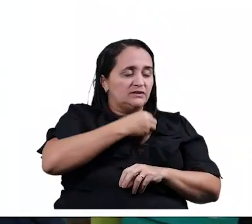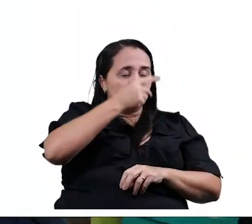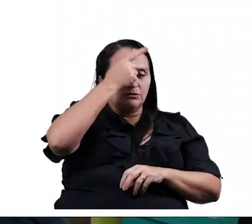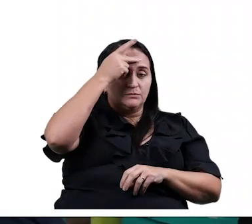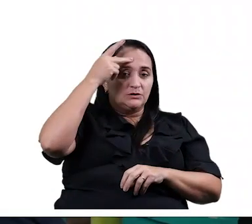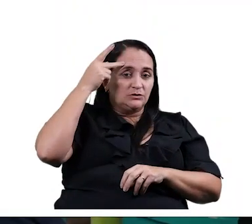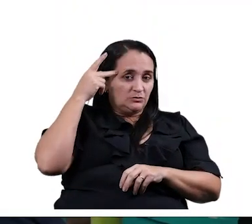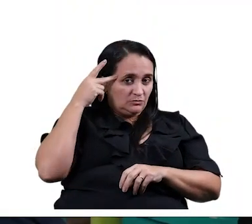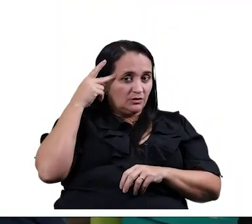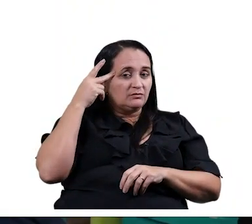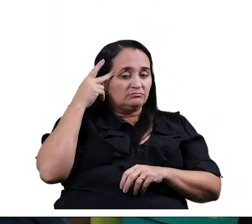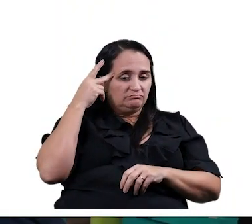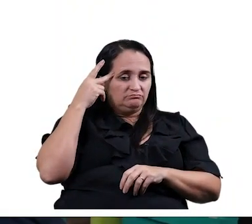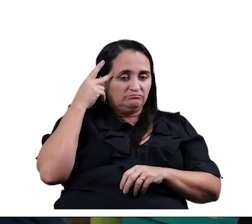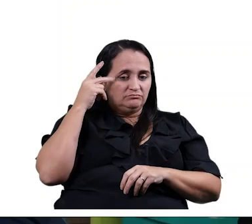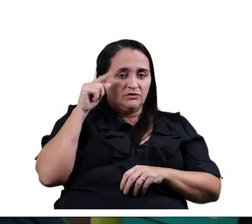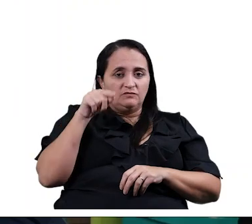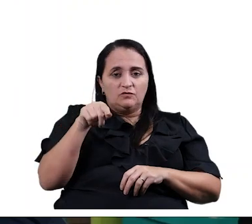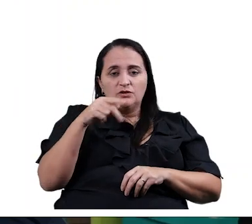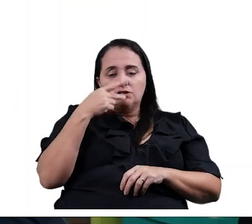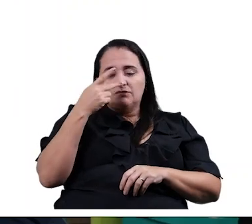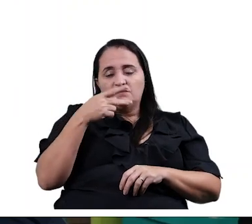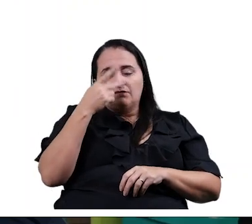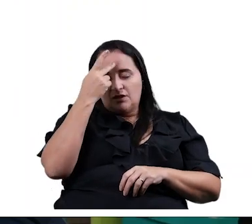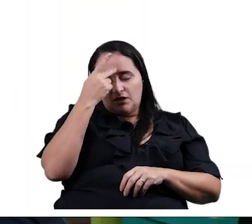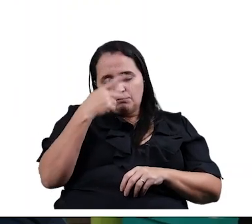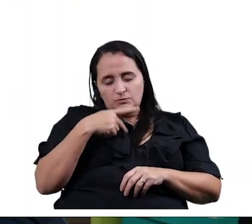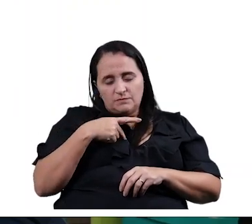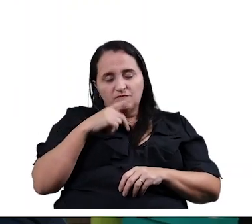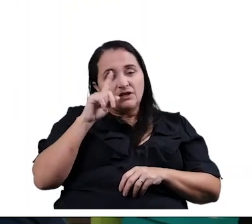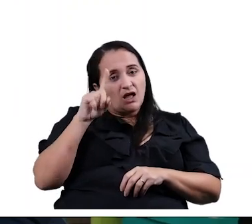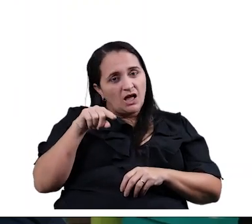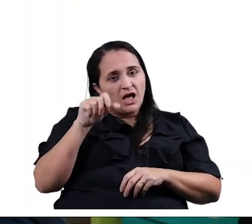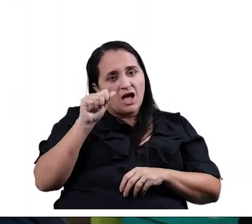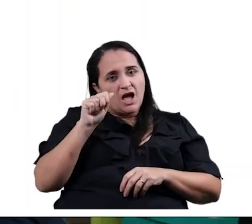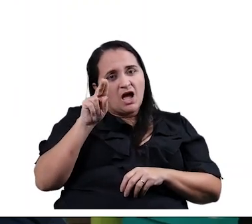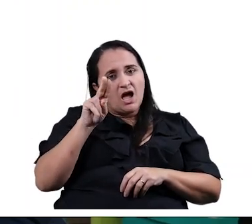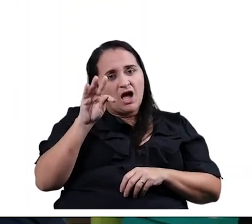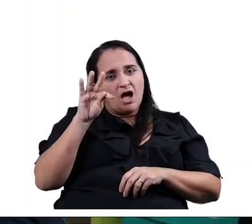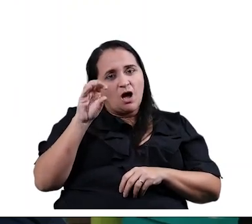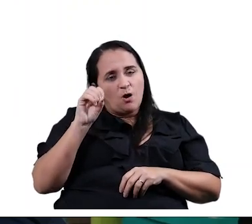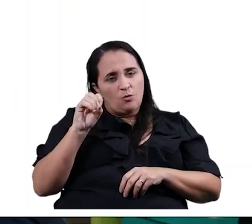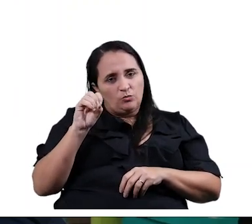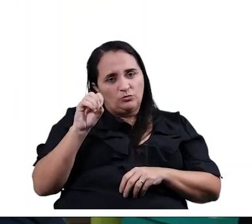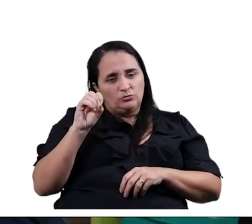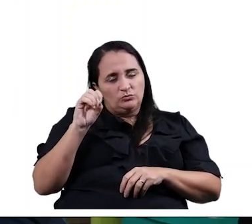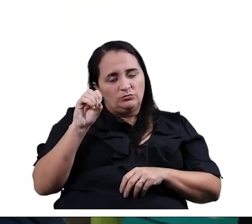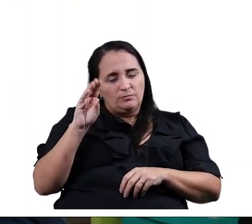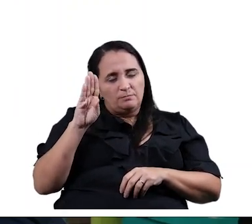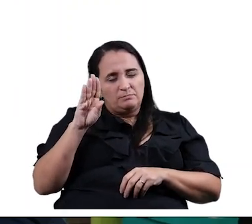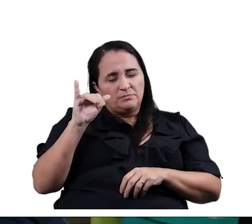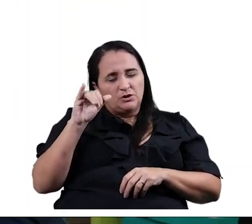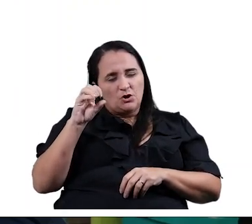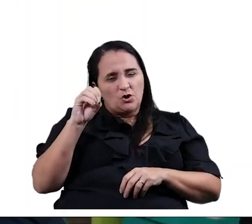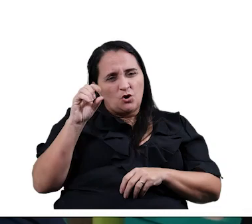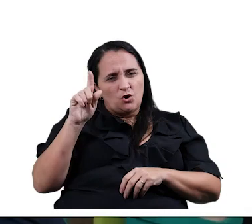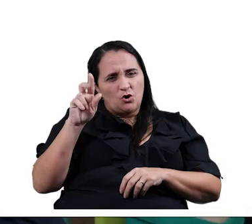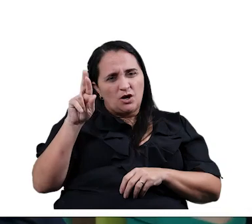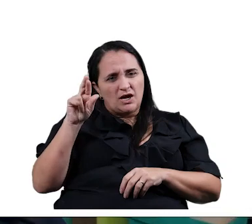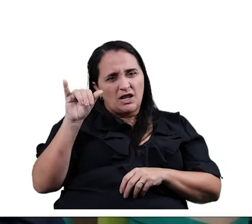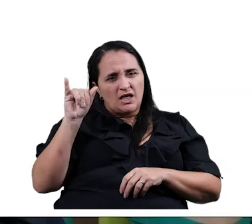Autobiografia quer dizer si mesmo. Você vai falar da sua própria vida, que foi o caso do texto